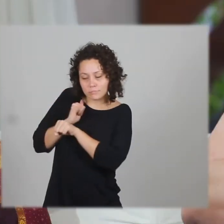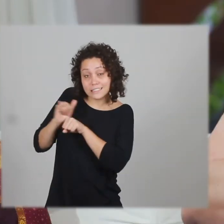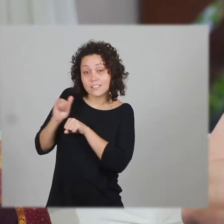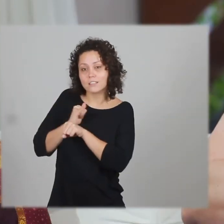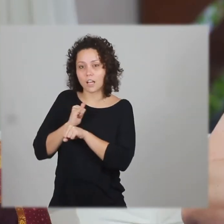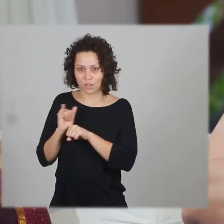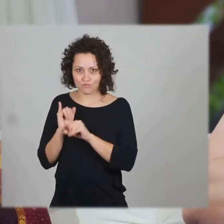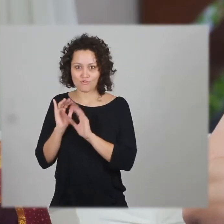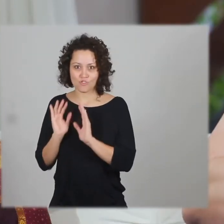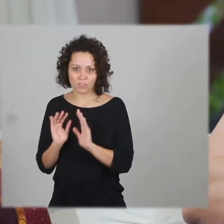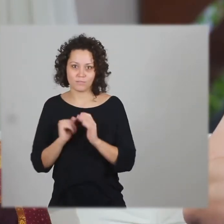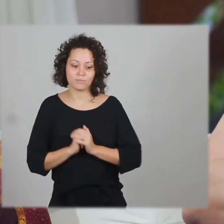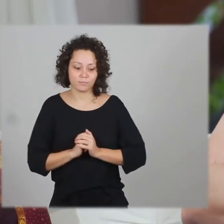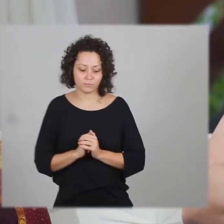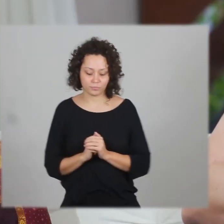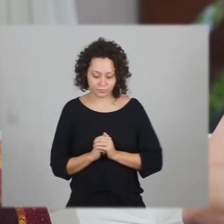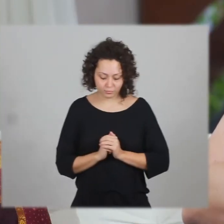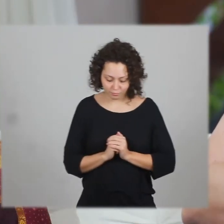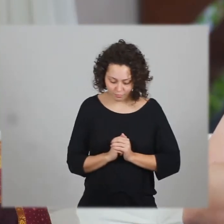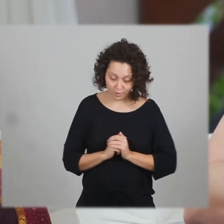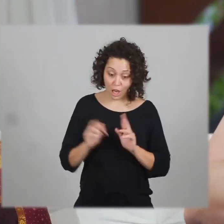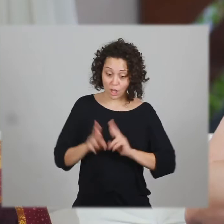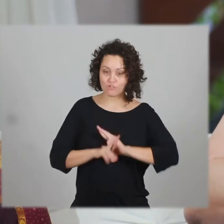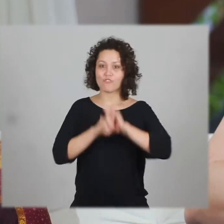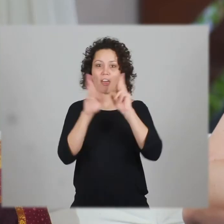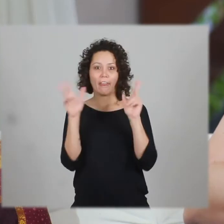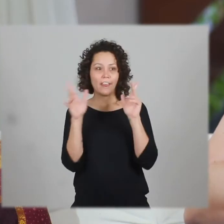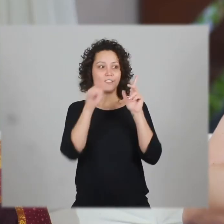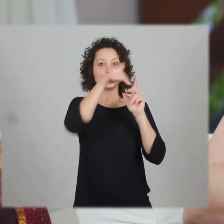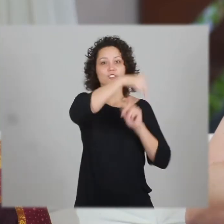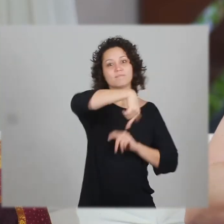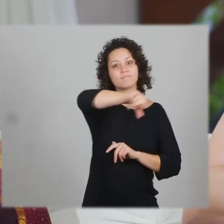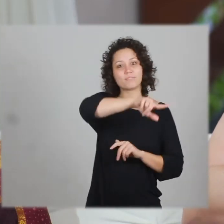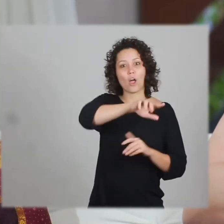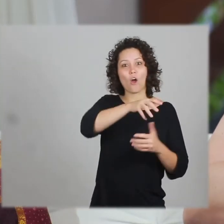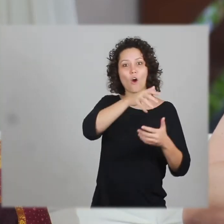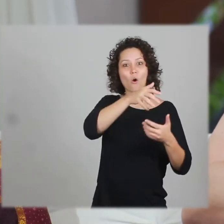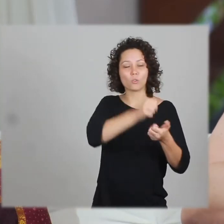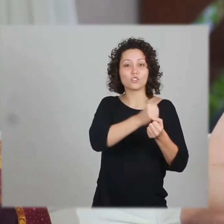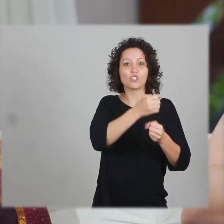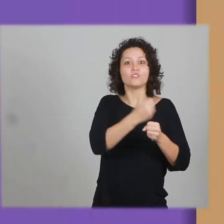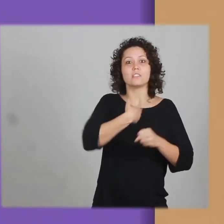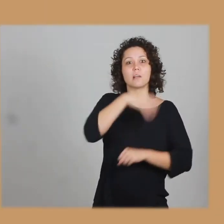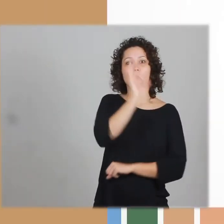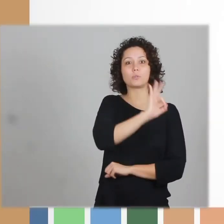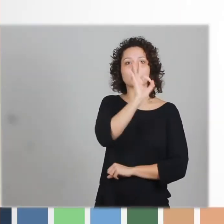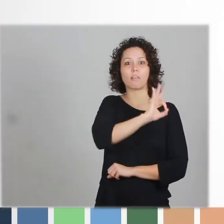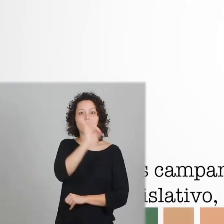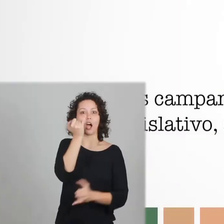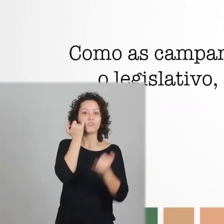anterior, com as pesquisas quantitativas, que eu trouxe dados para vocês e porcentagens.